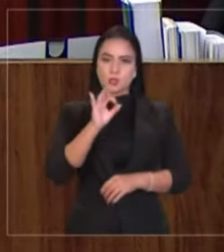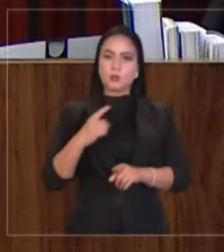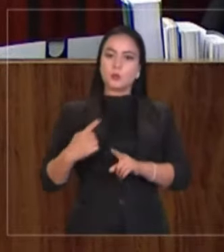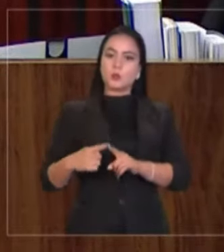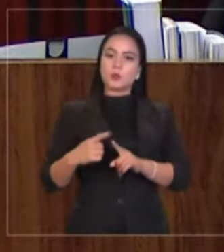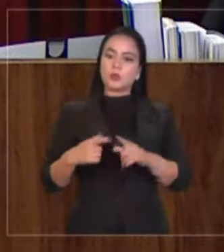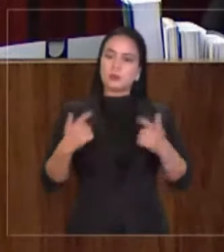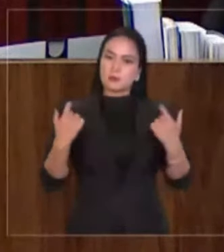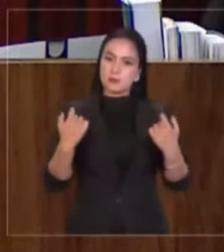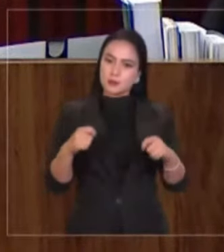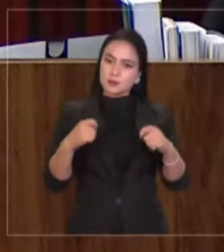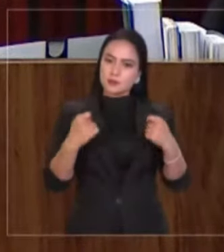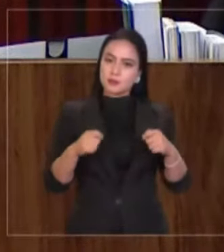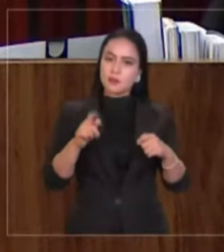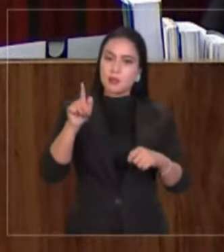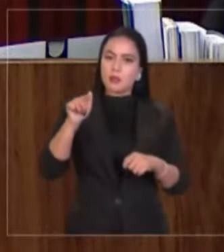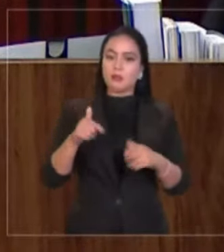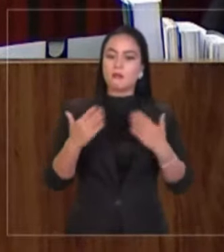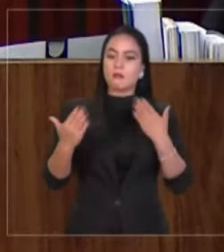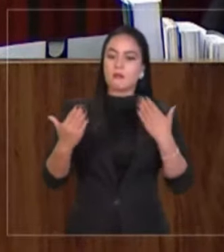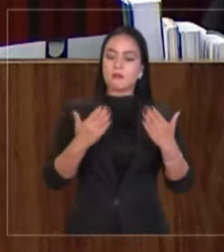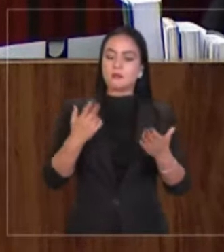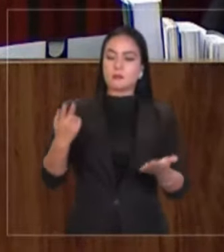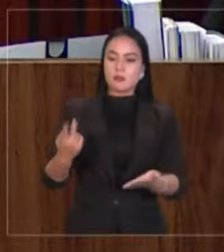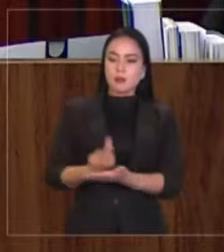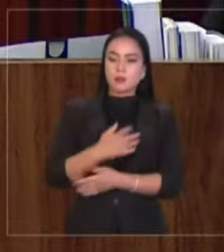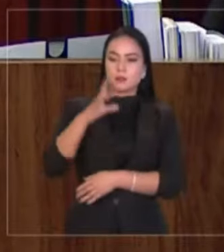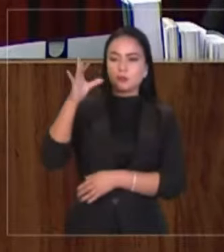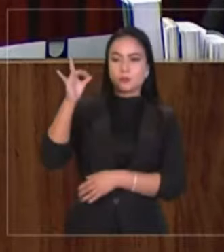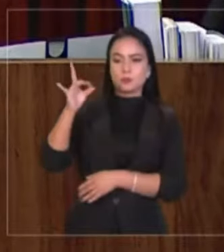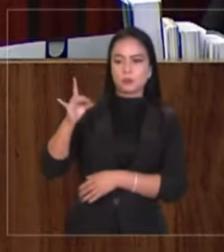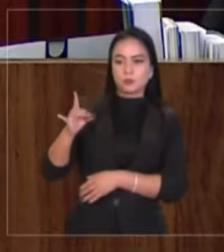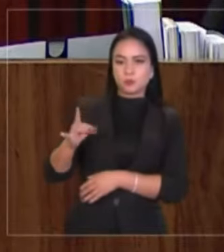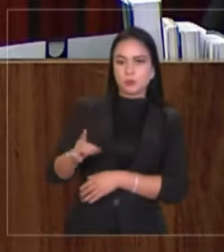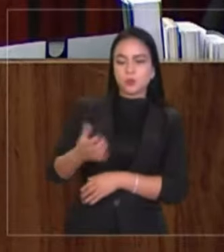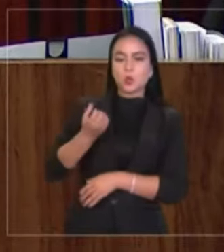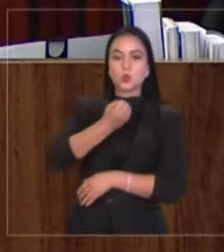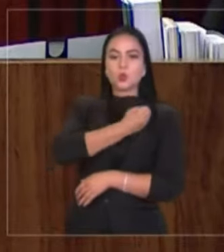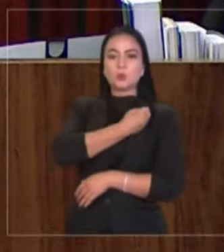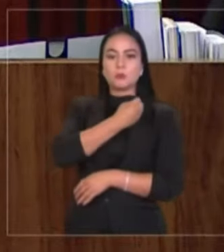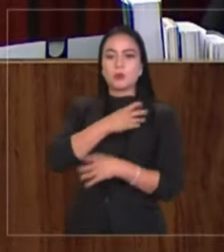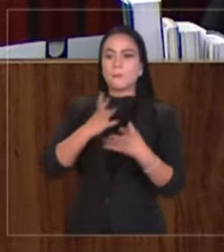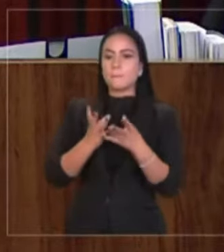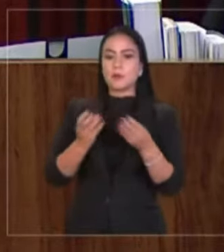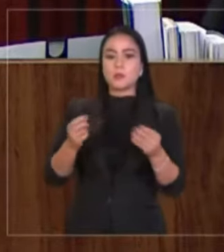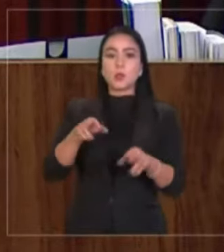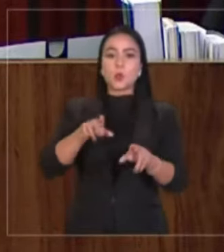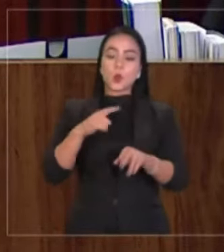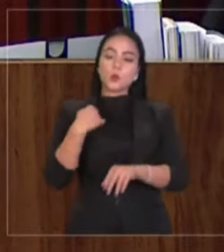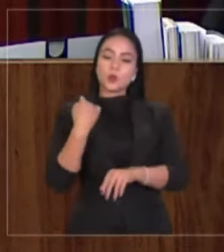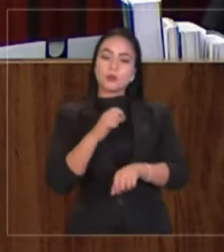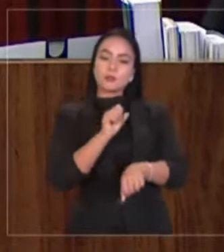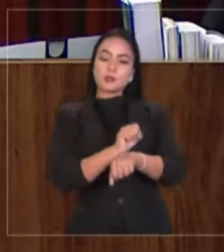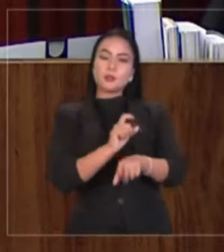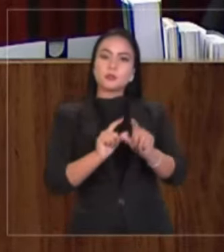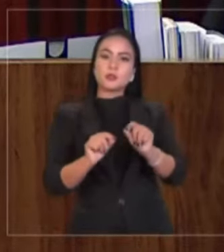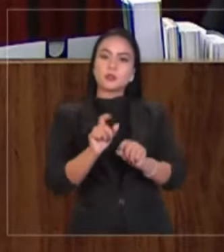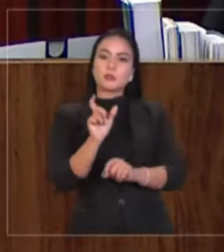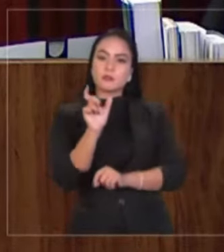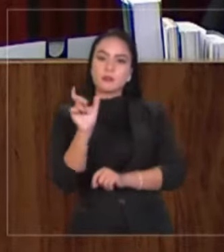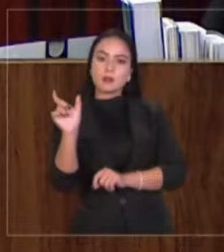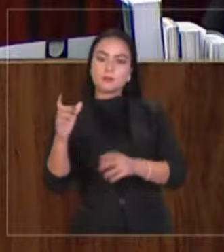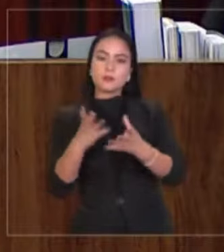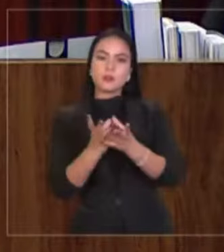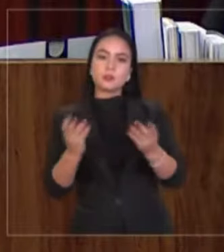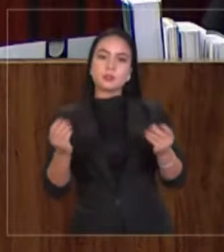necessidade é da análise do caso a caso é números Mágicos Assim como nós afastamos palavras mágicas